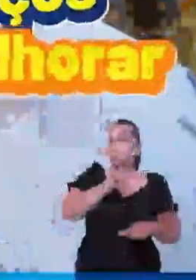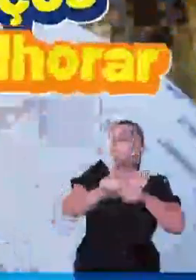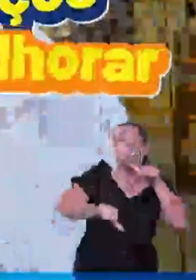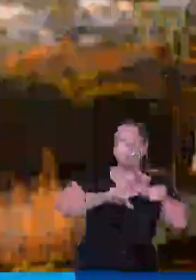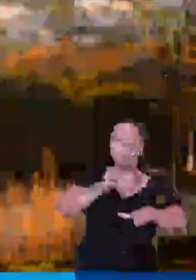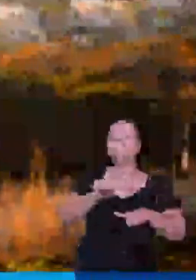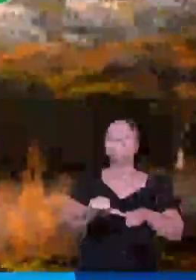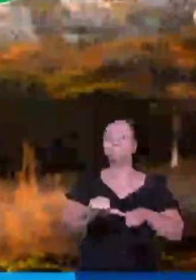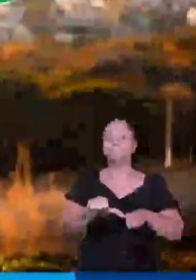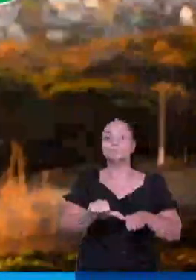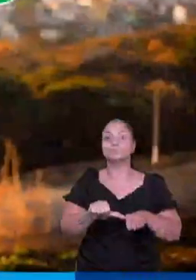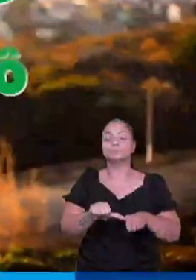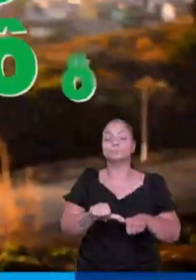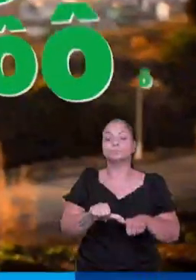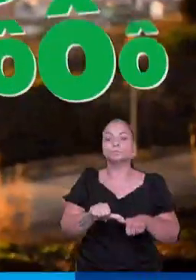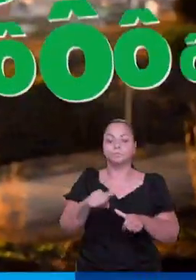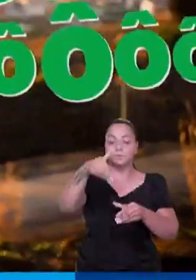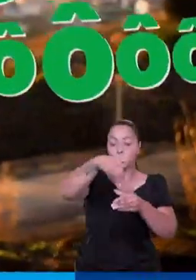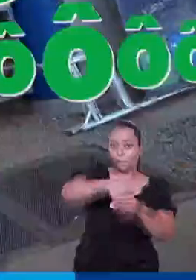melhorar.